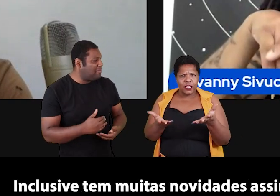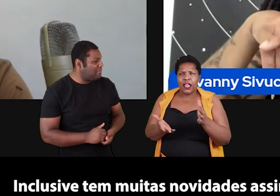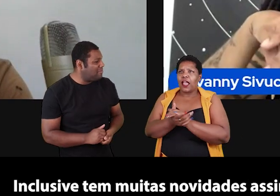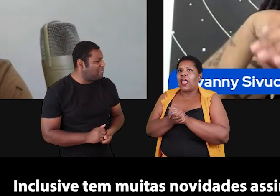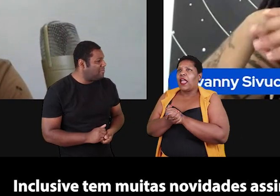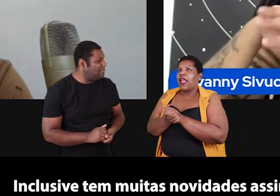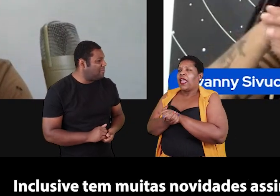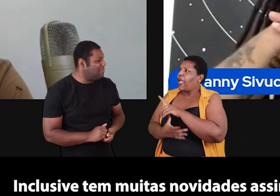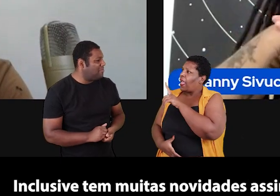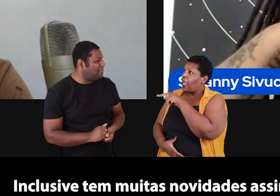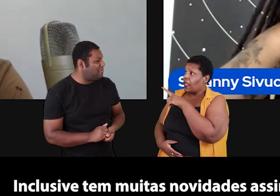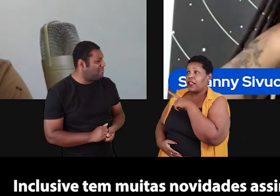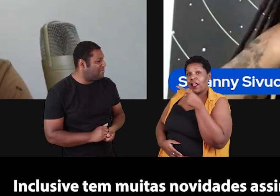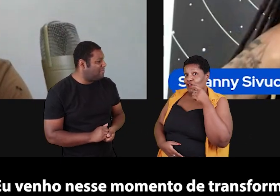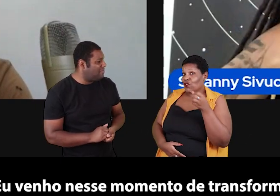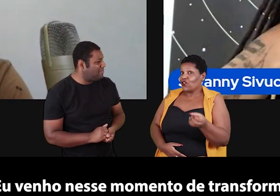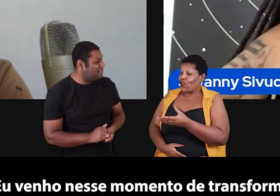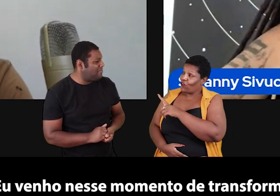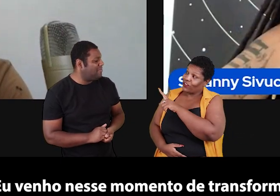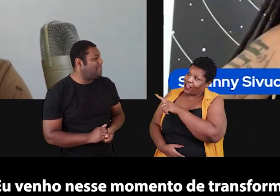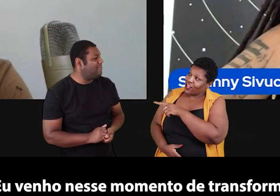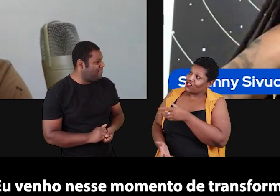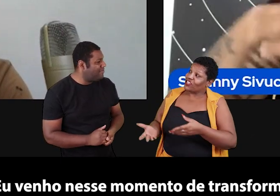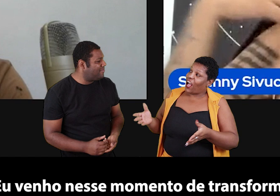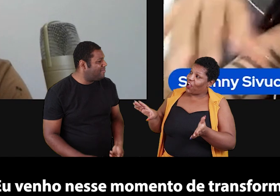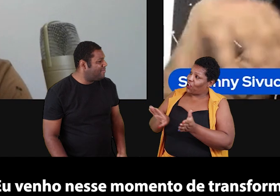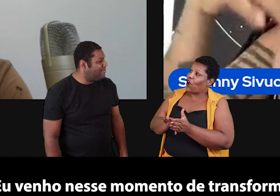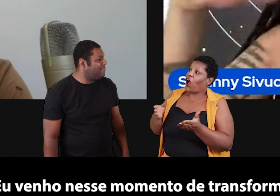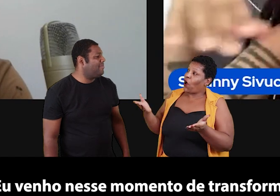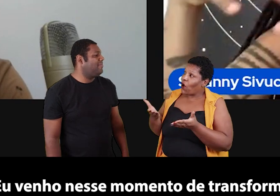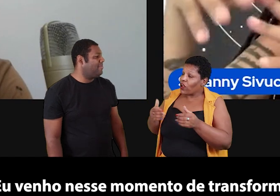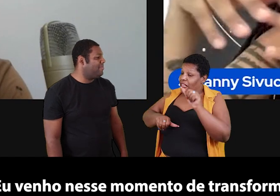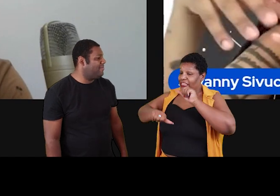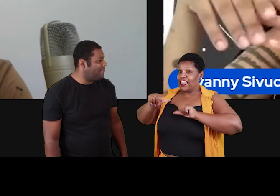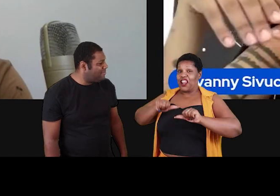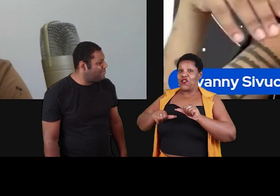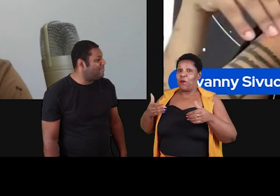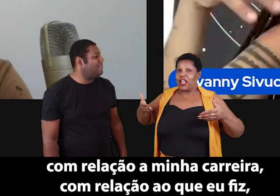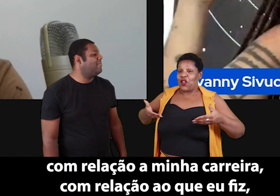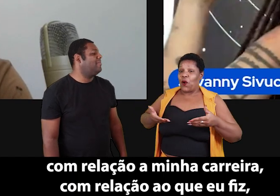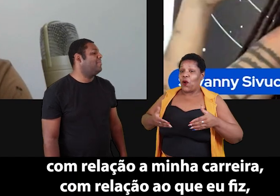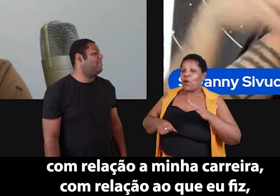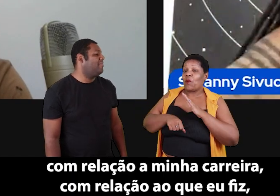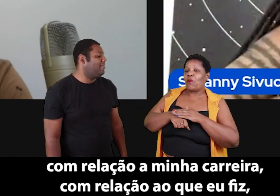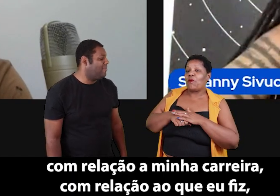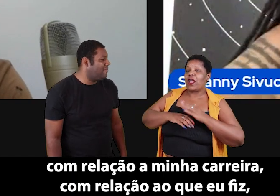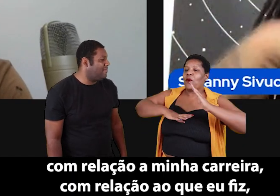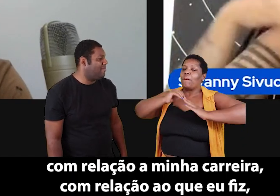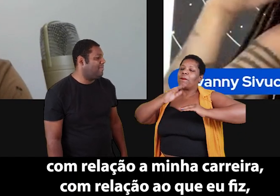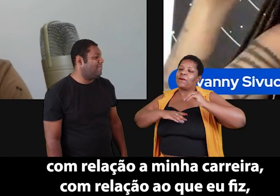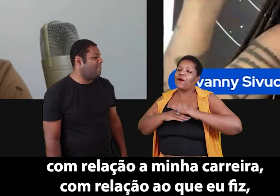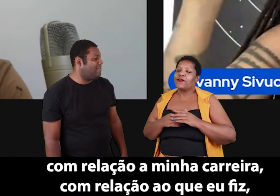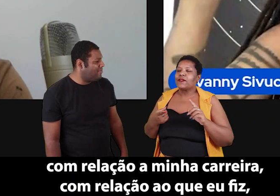inclusive tem muitas novidades, assim, eu venho nesse momento de transformação, né, com relação à minha